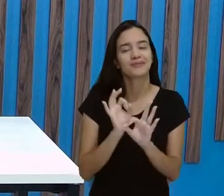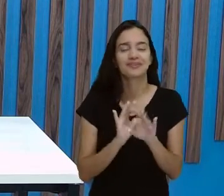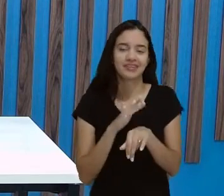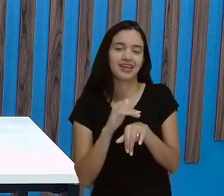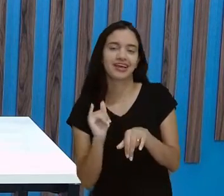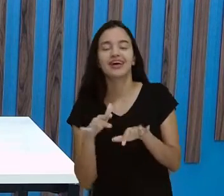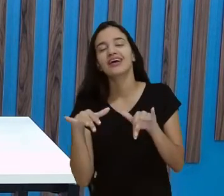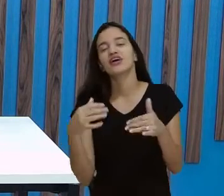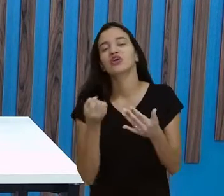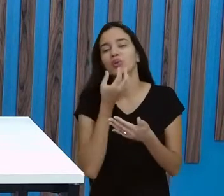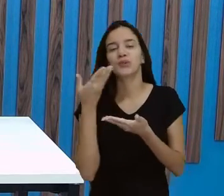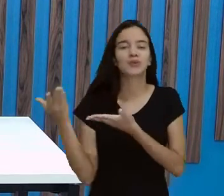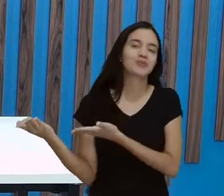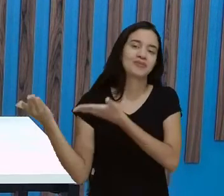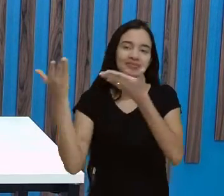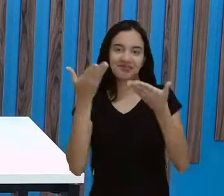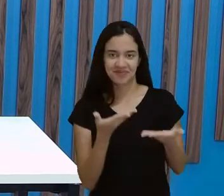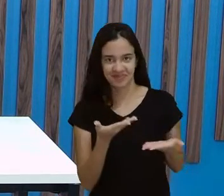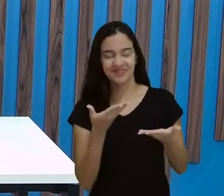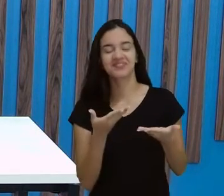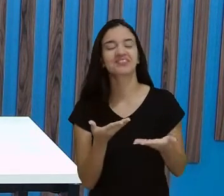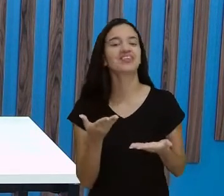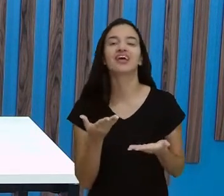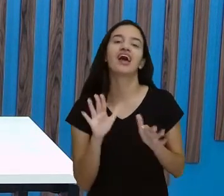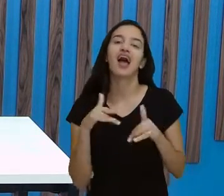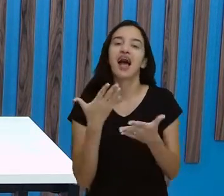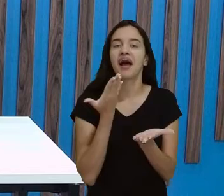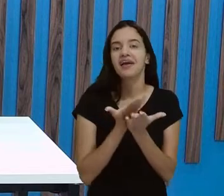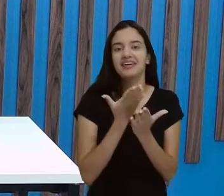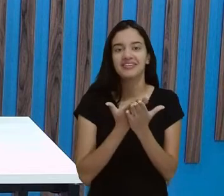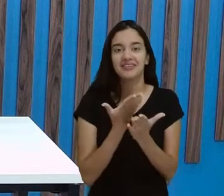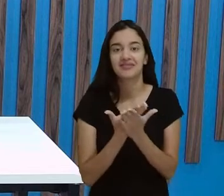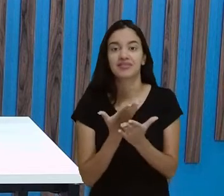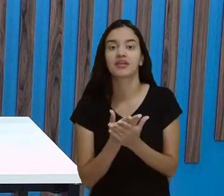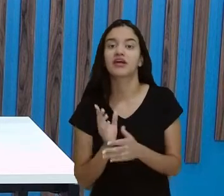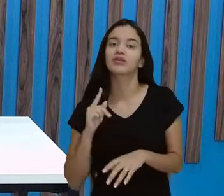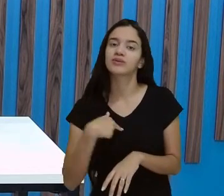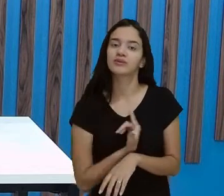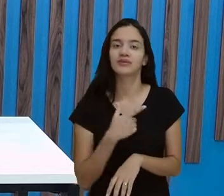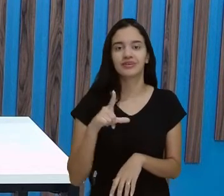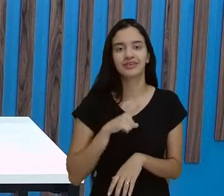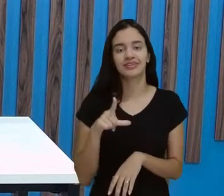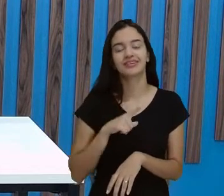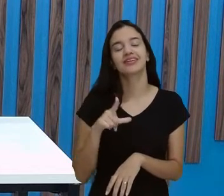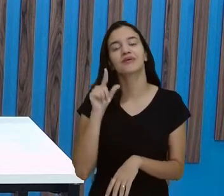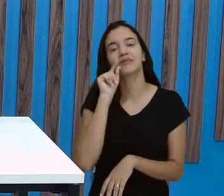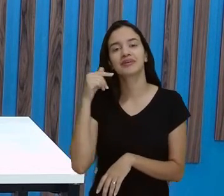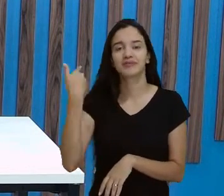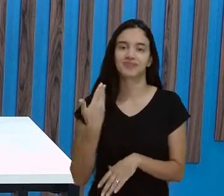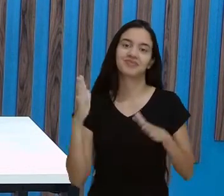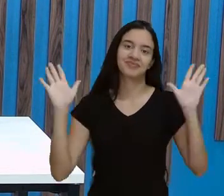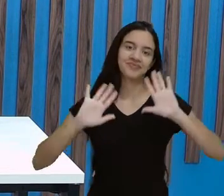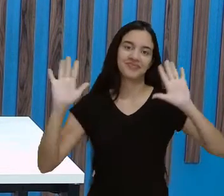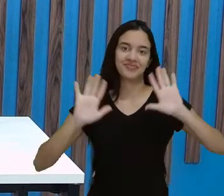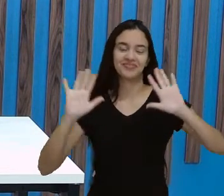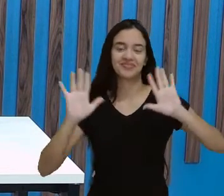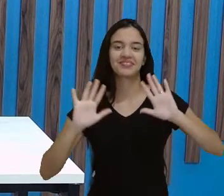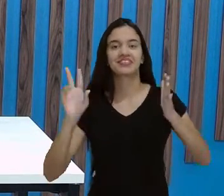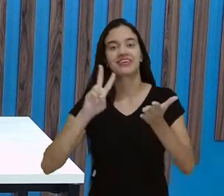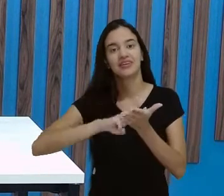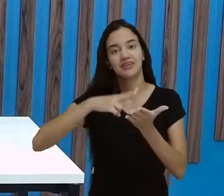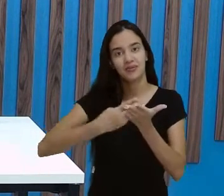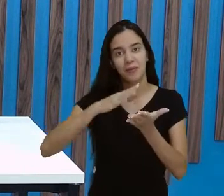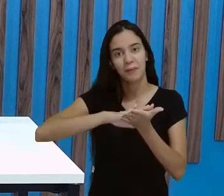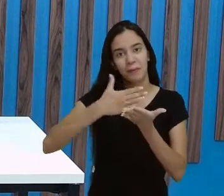Então, sejam todos e todas muito bem-vindas a mais uma aula. Temos a presença aqui de Midian, aqui no cantinho da tela,